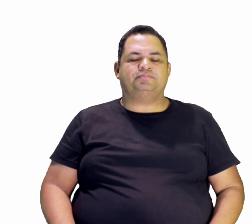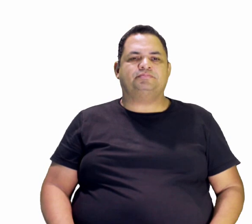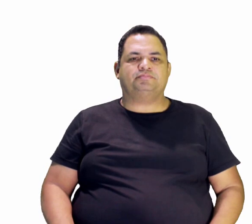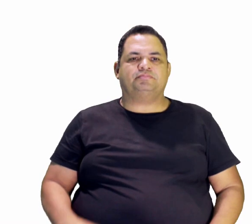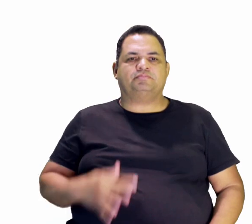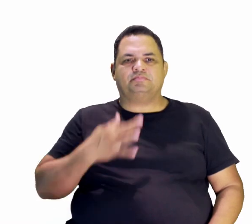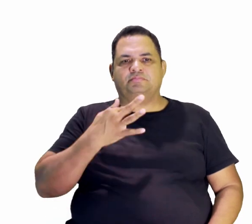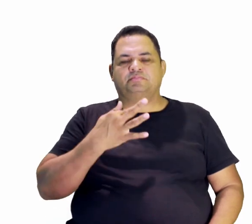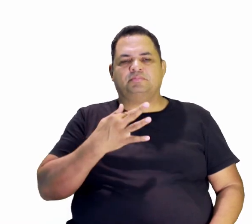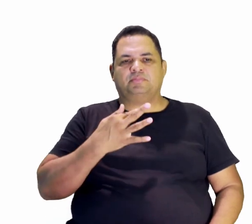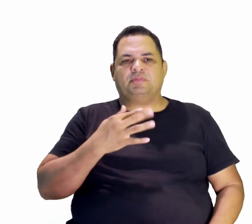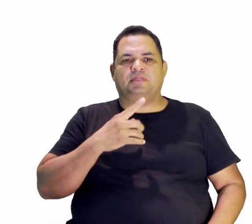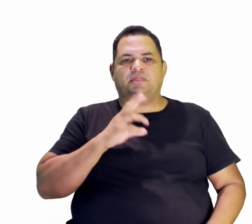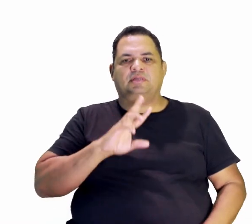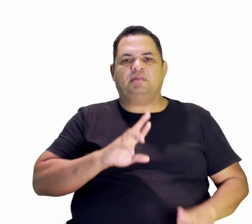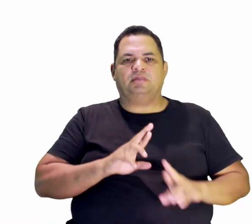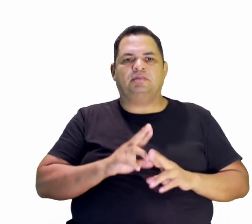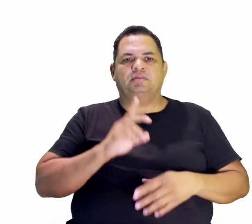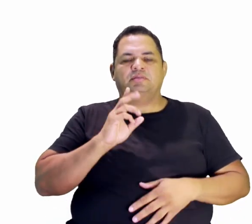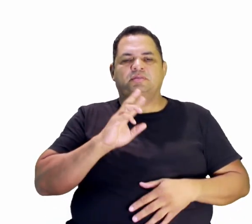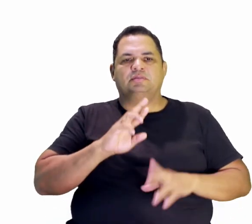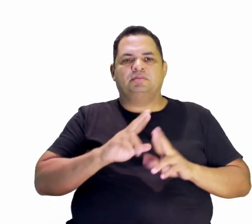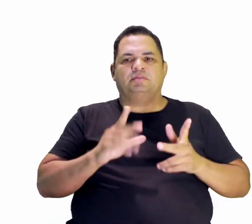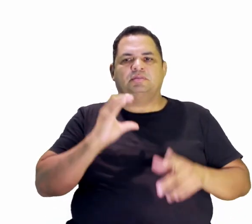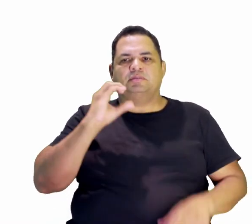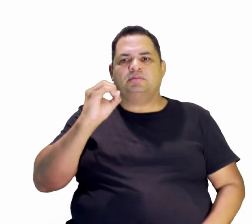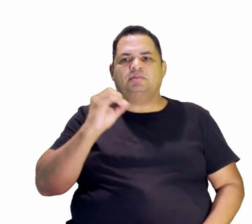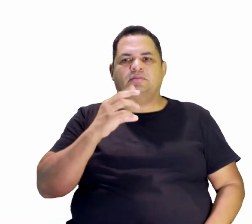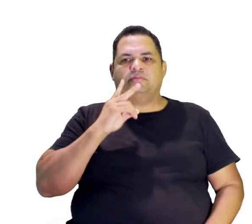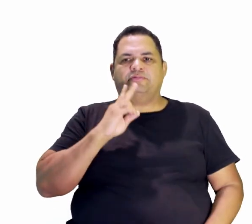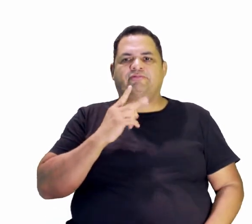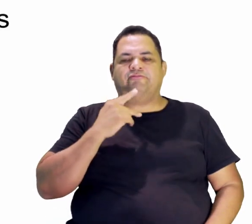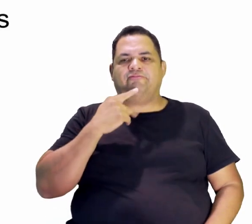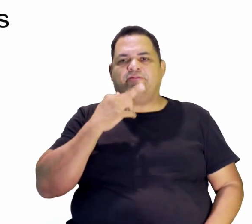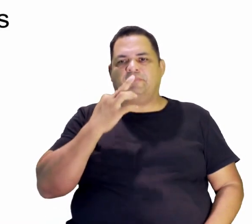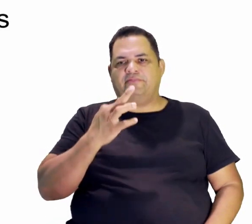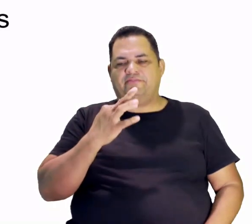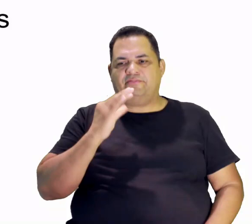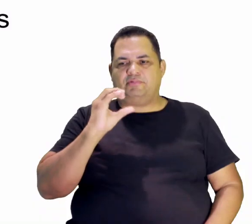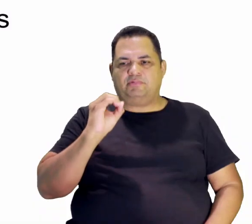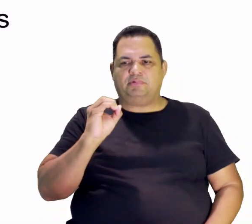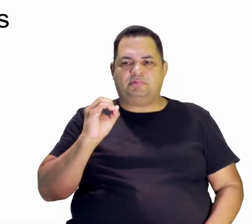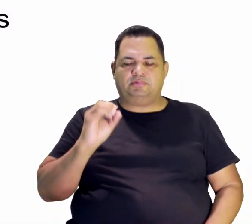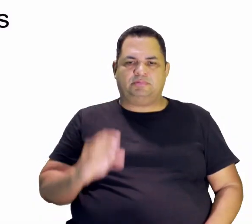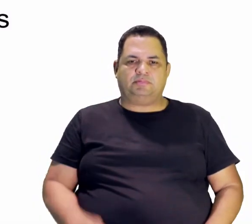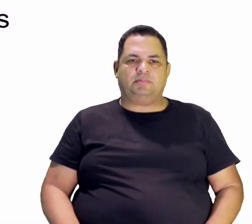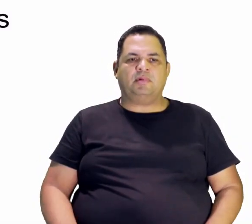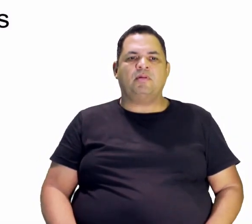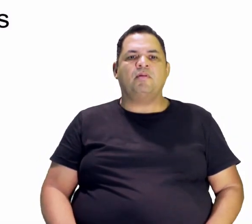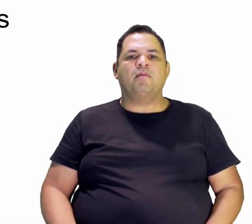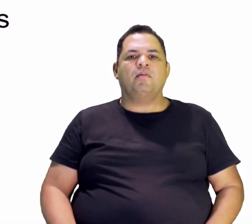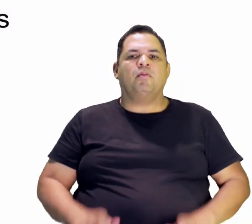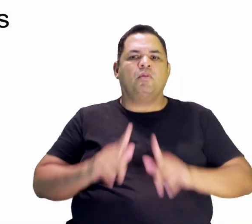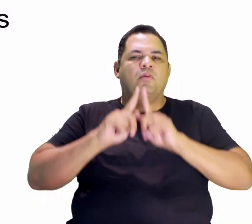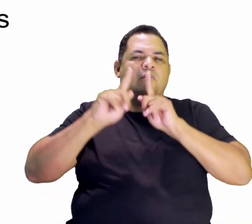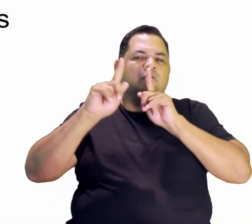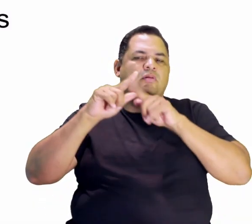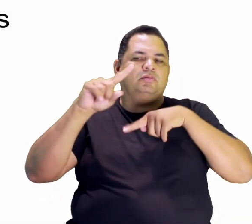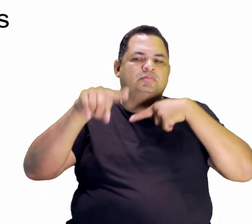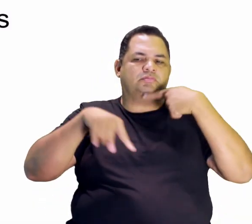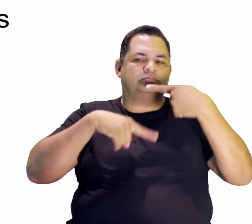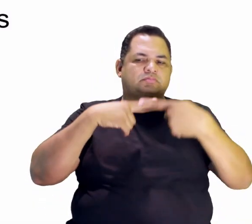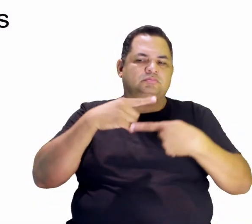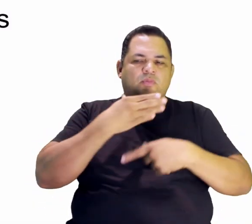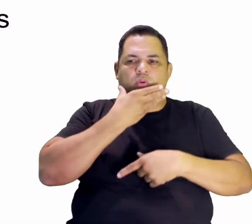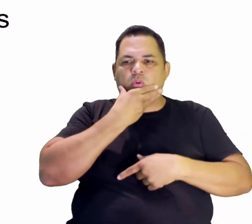Força diferente de zero, né? Aplicando, então, força igual a zero. E Galileu? Galileu, muito tempo